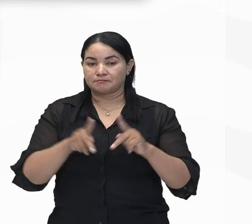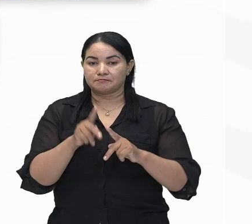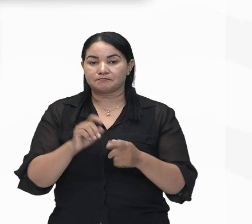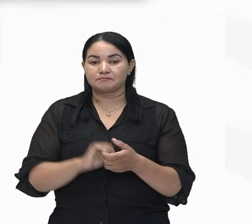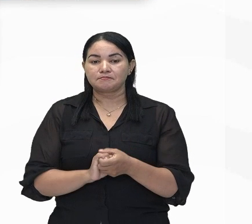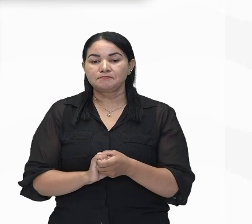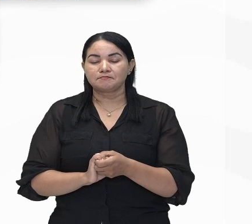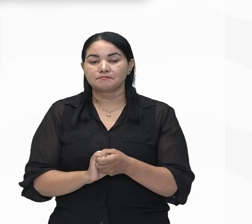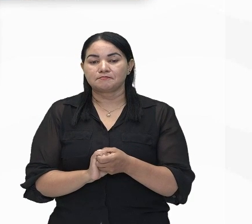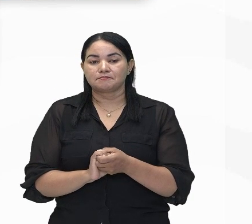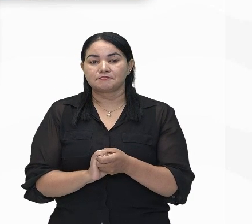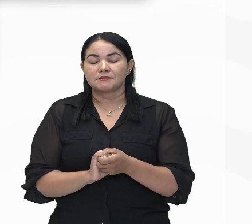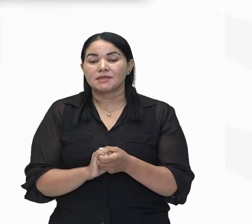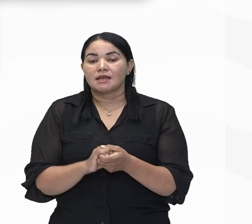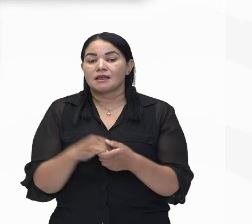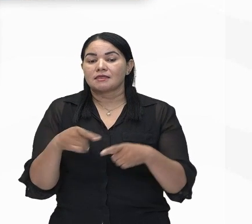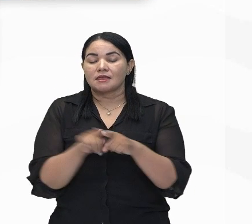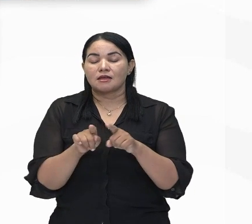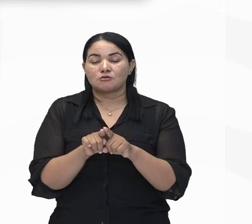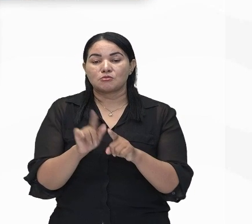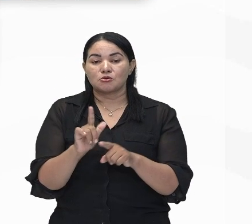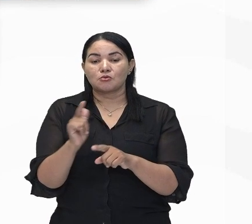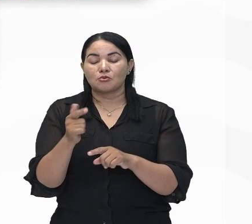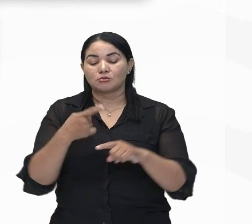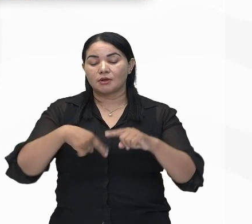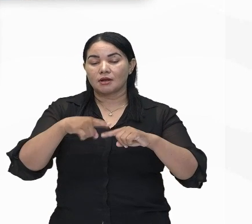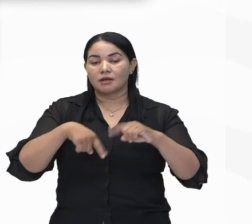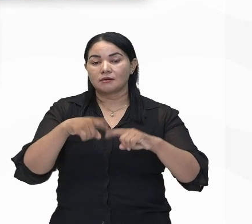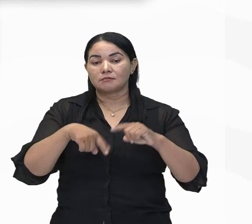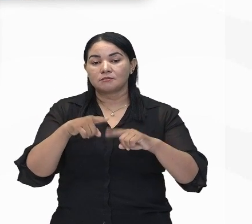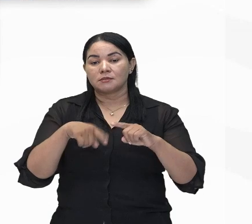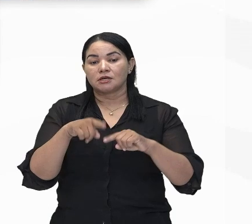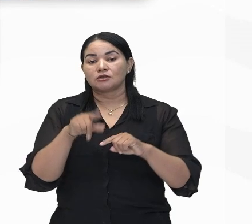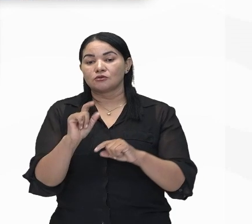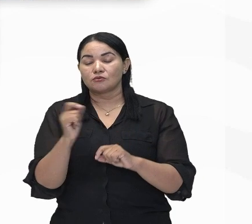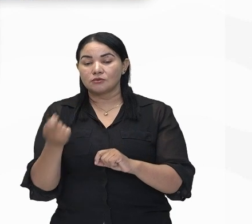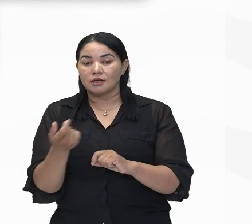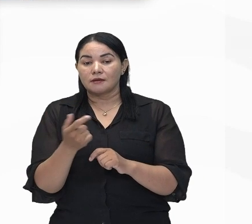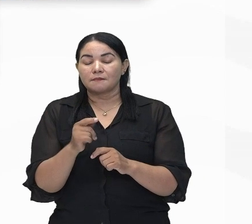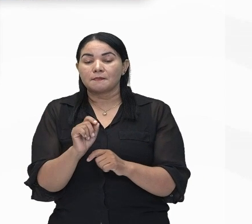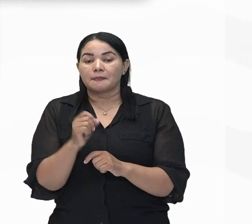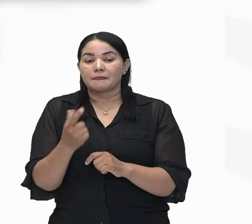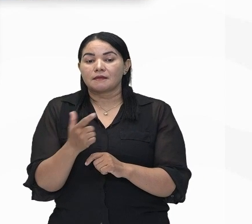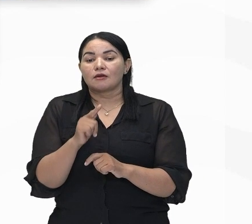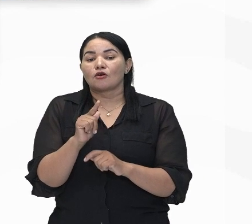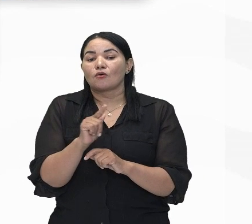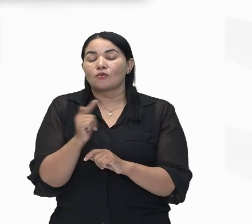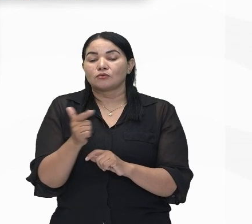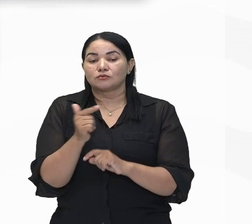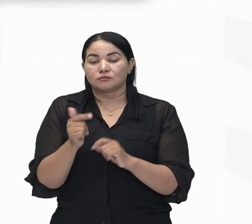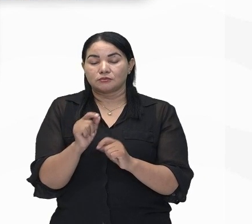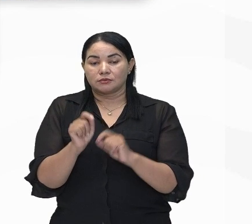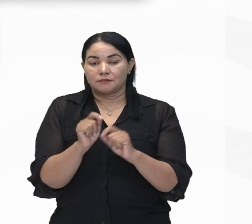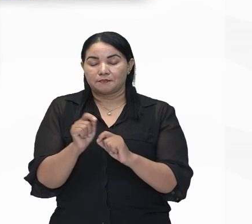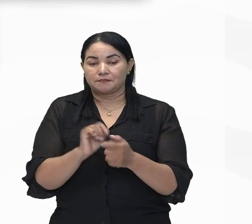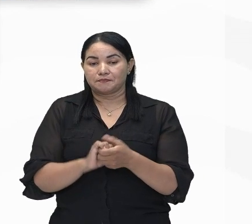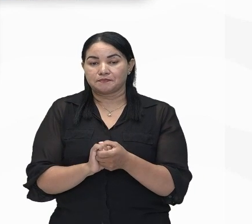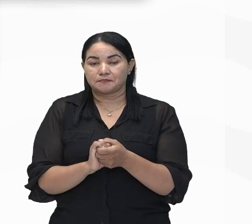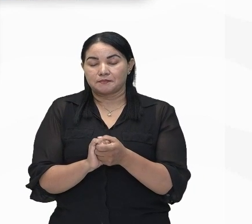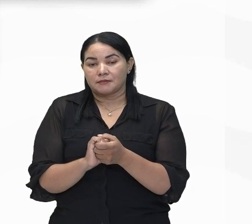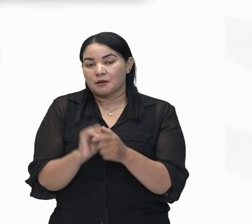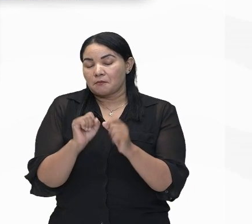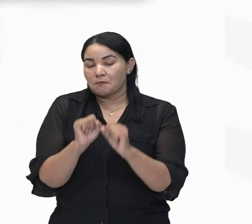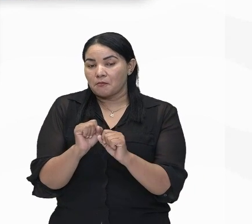Mas nós temos também os elementos da cultura que nós chamamos de imaterial, né, que pode ser